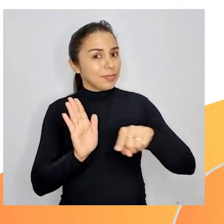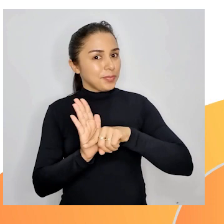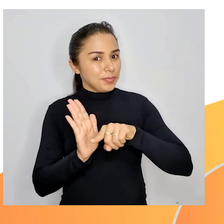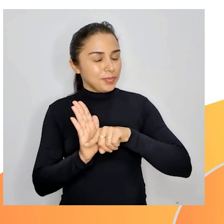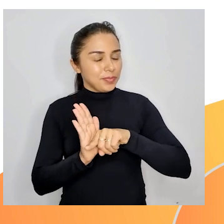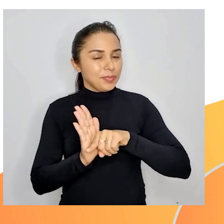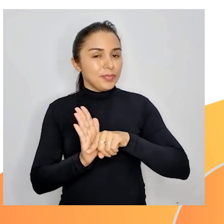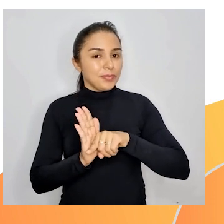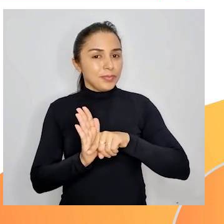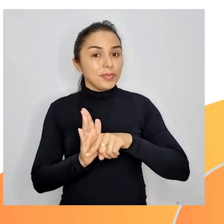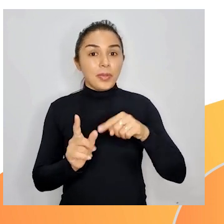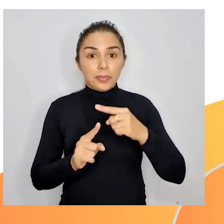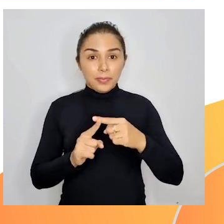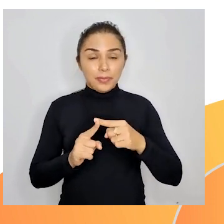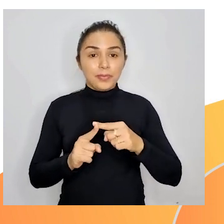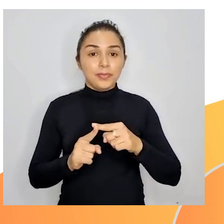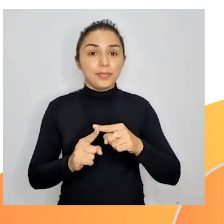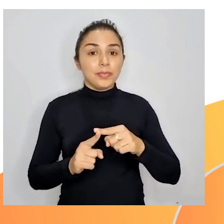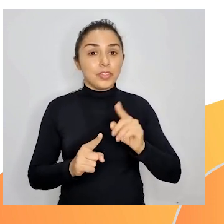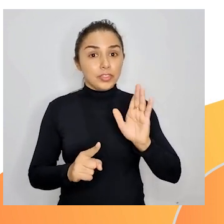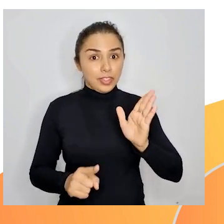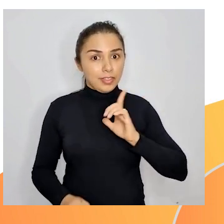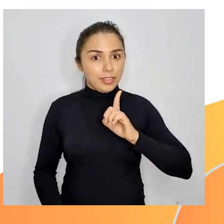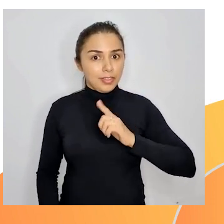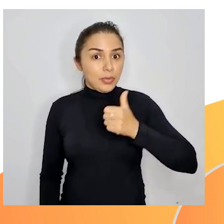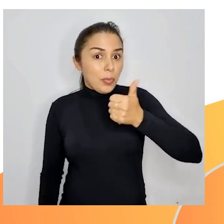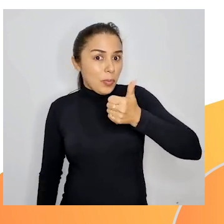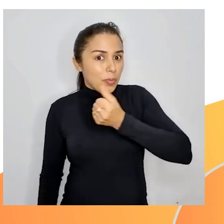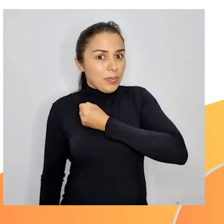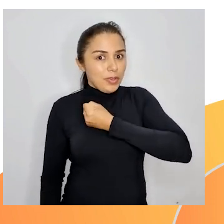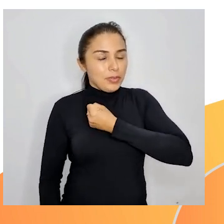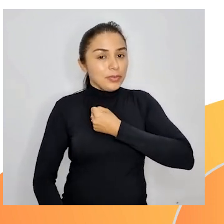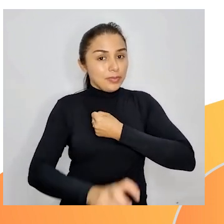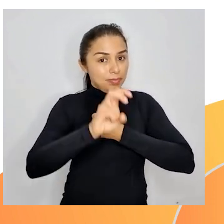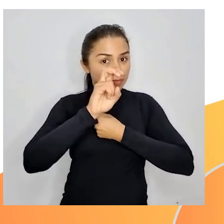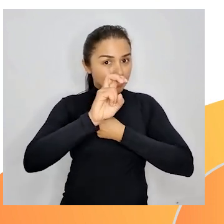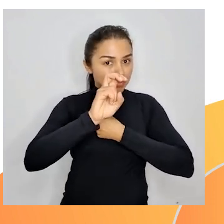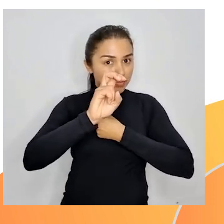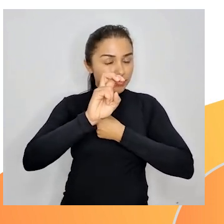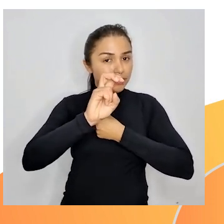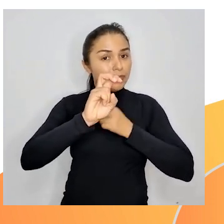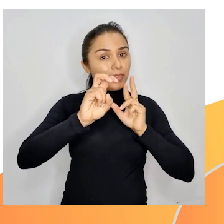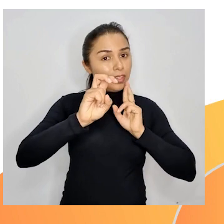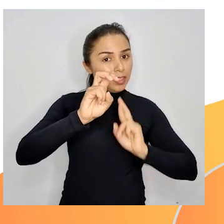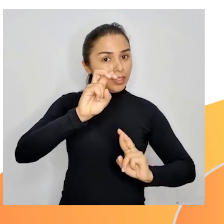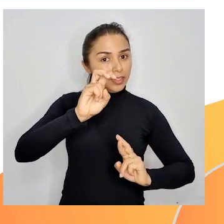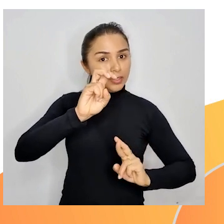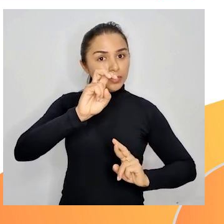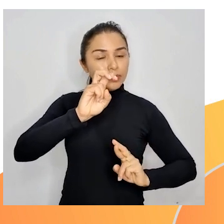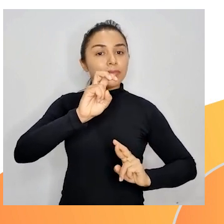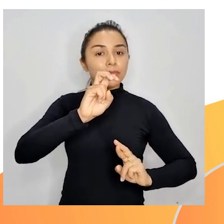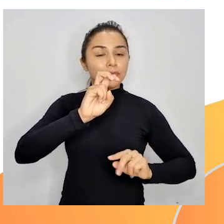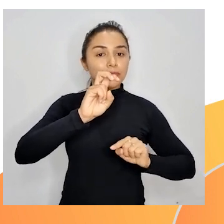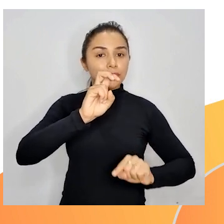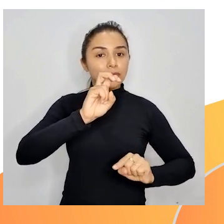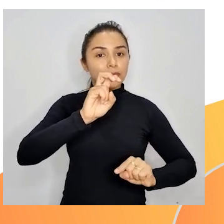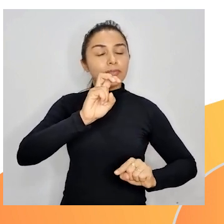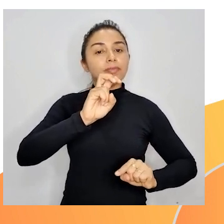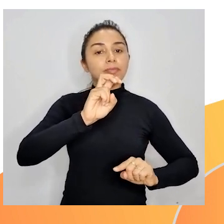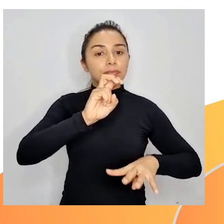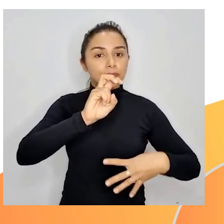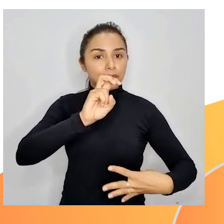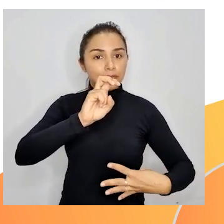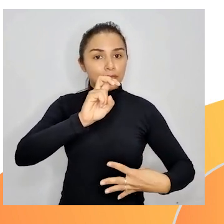me dado o minuendo, né? O valor total lá do algarismo. E aí eu tenho como resultado